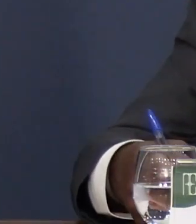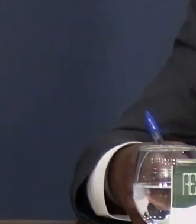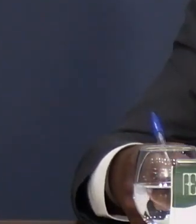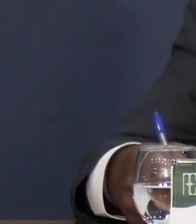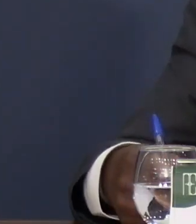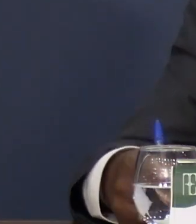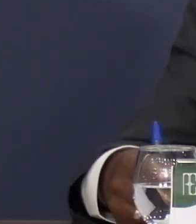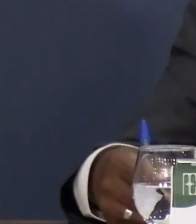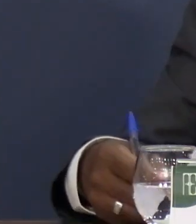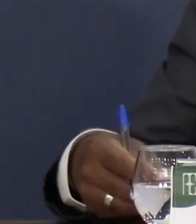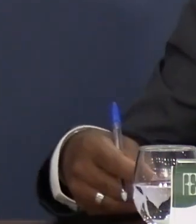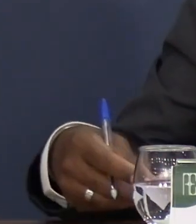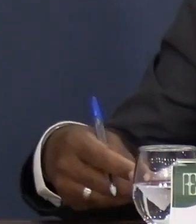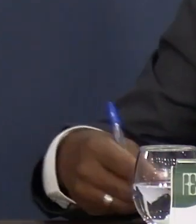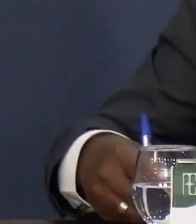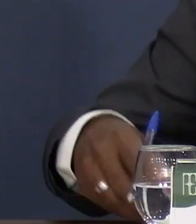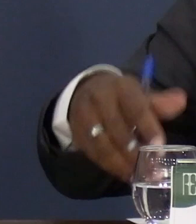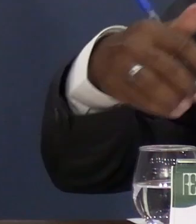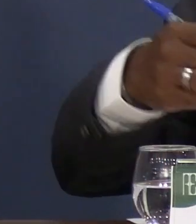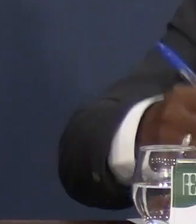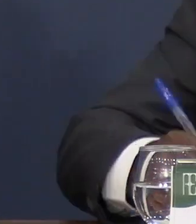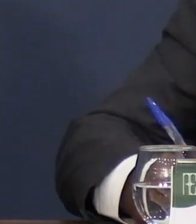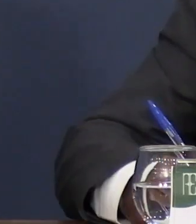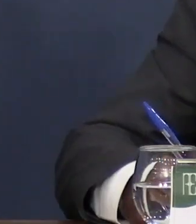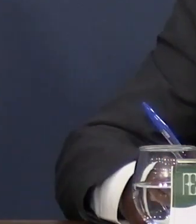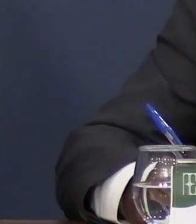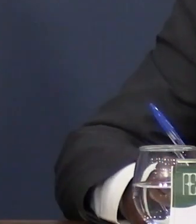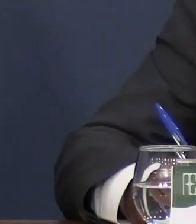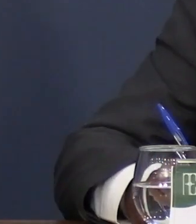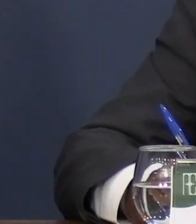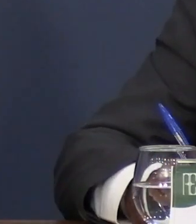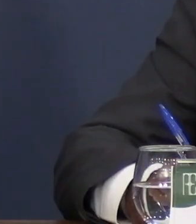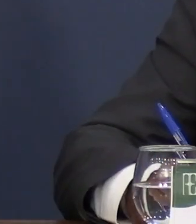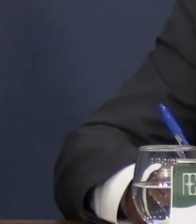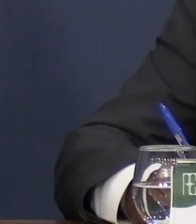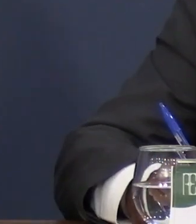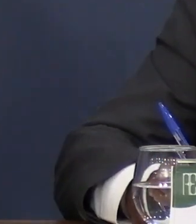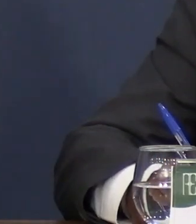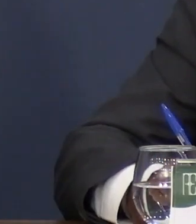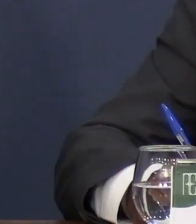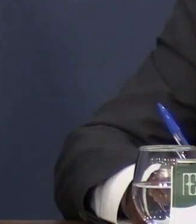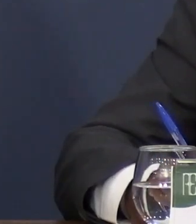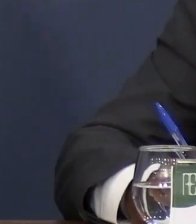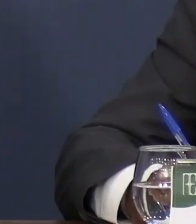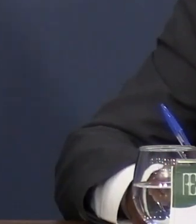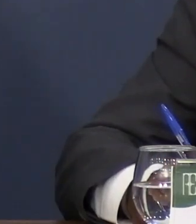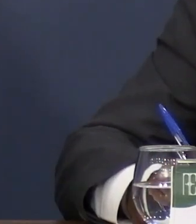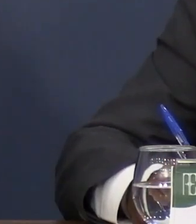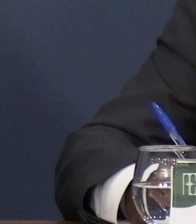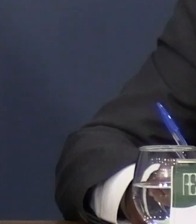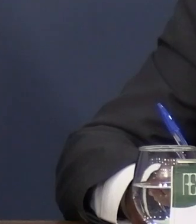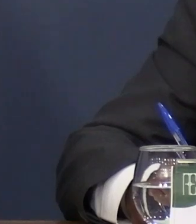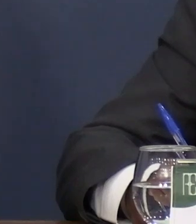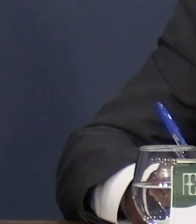lado, Latinoamérica é uma região do mundo muito rica, mas muito